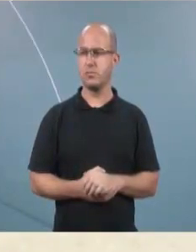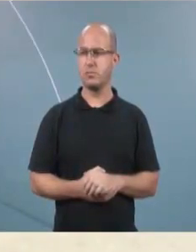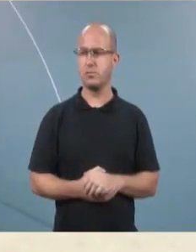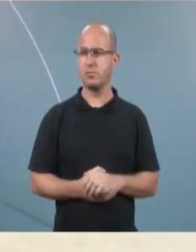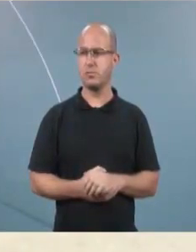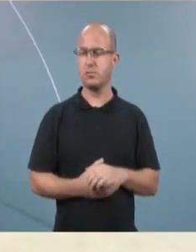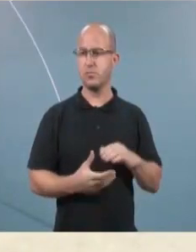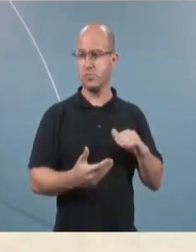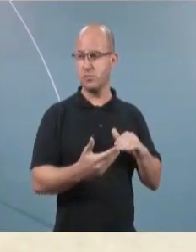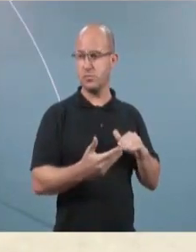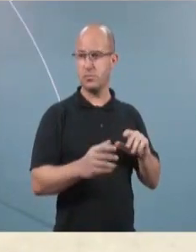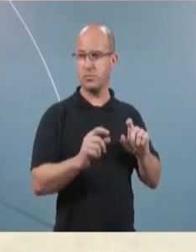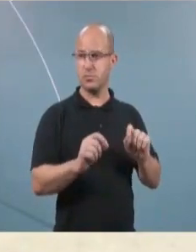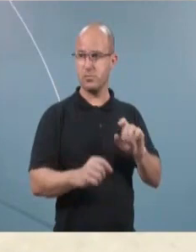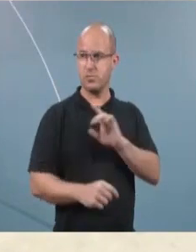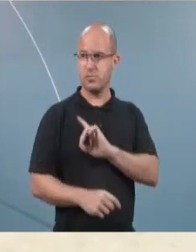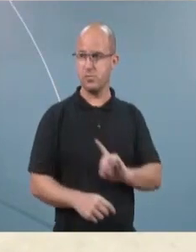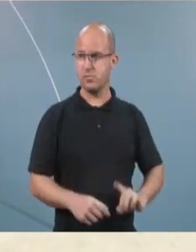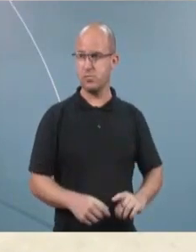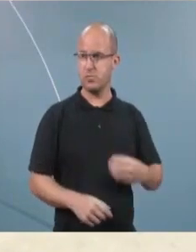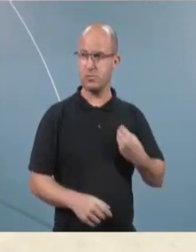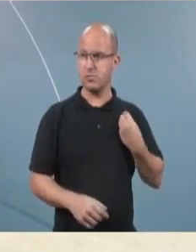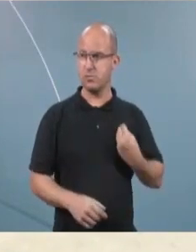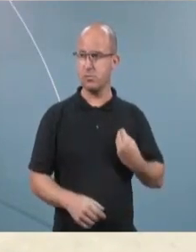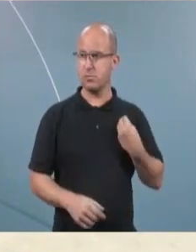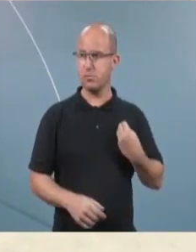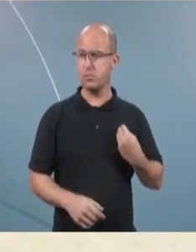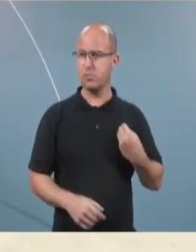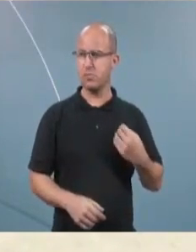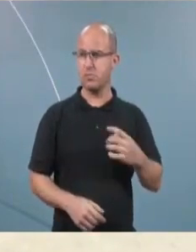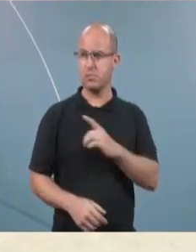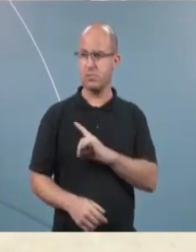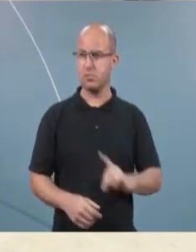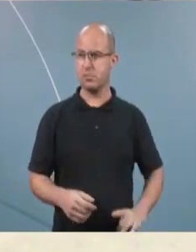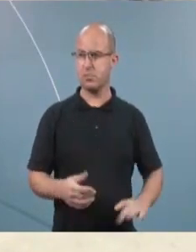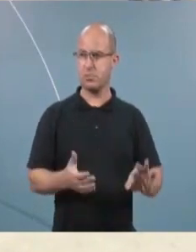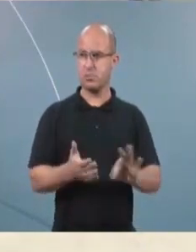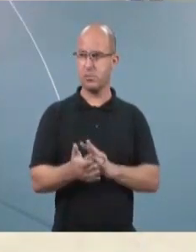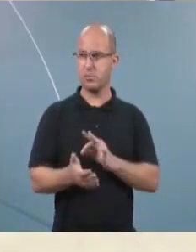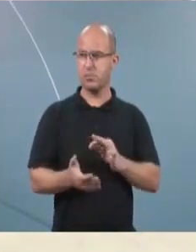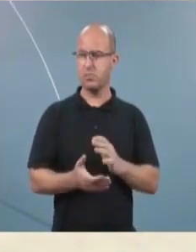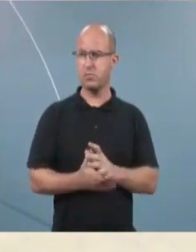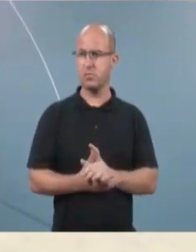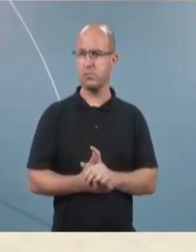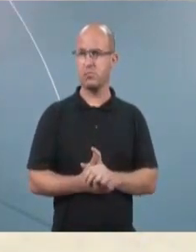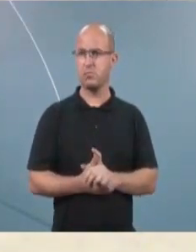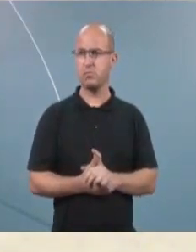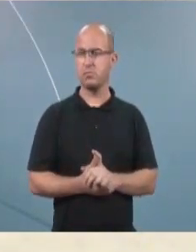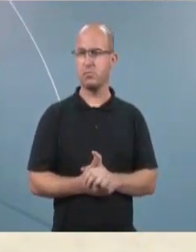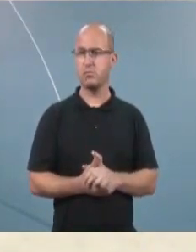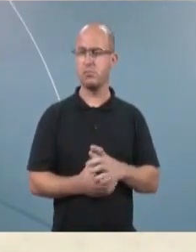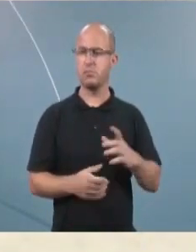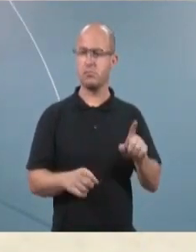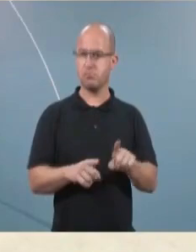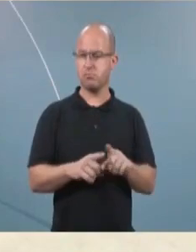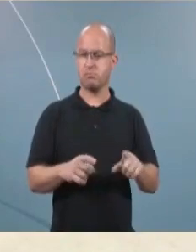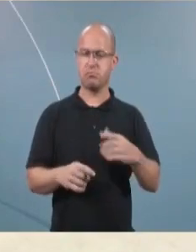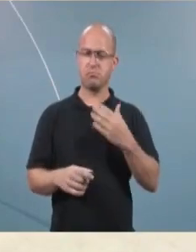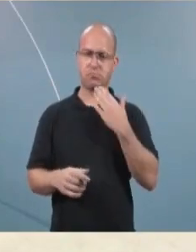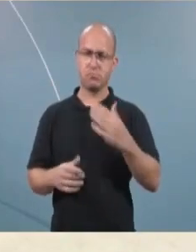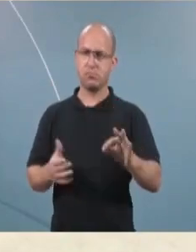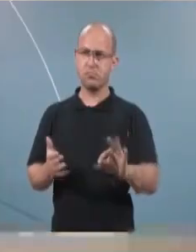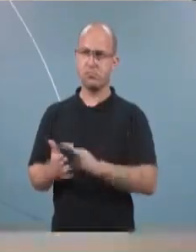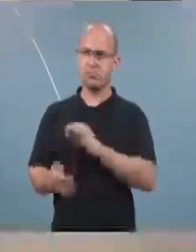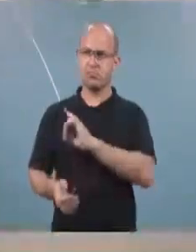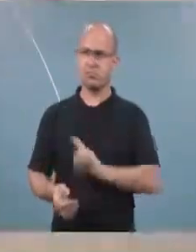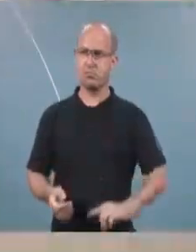ficou acertado aqui de quando a deputada não tivesse presente mas Deputado alguém quer subscrever deputada divanei de Basília é eu peço para subscrever as matérias